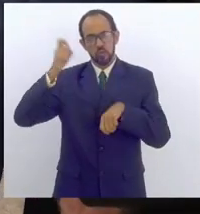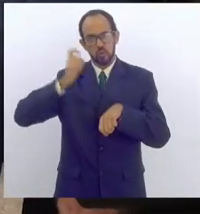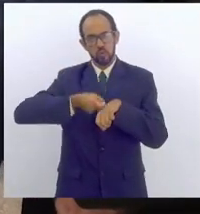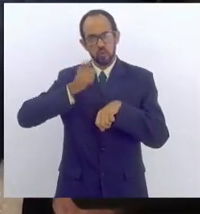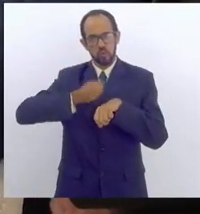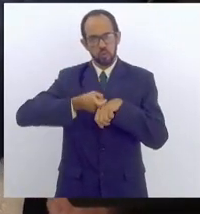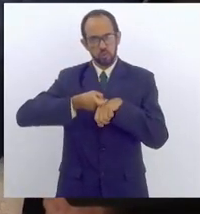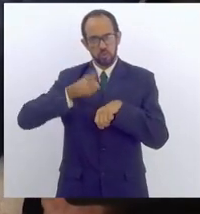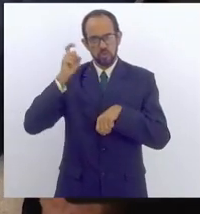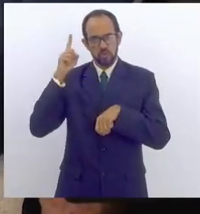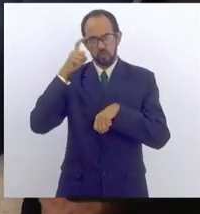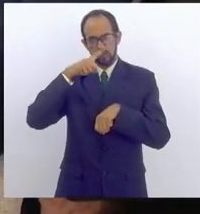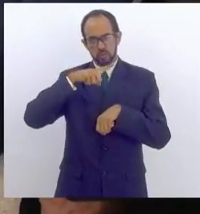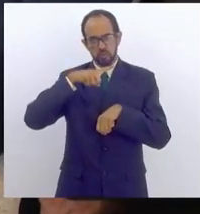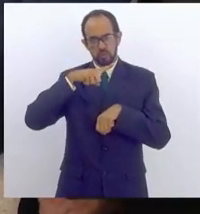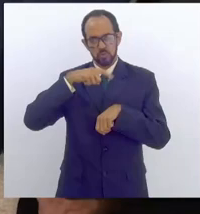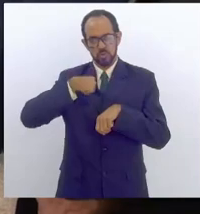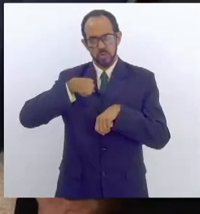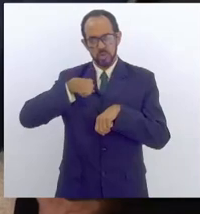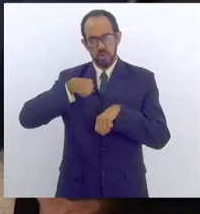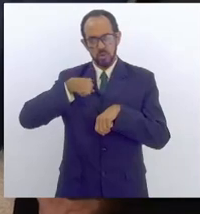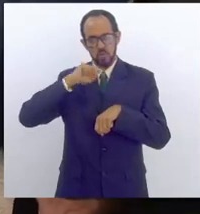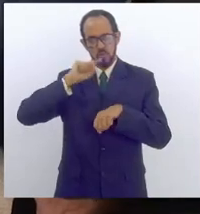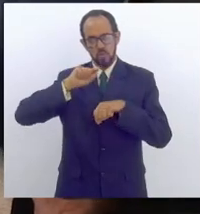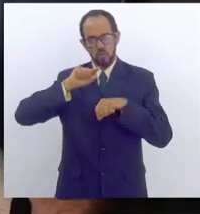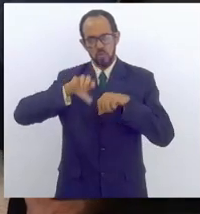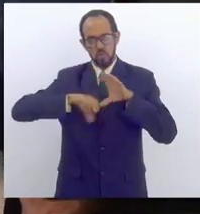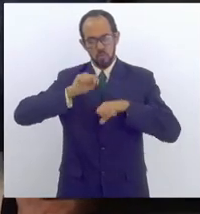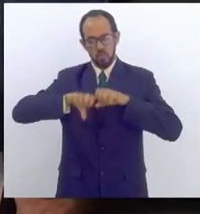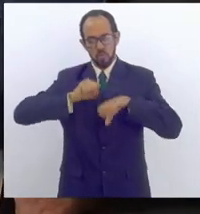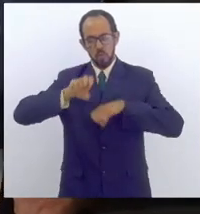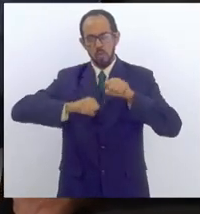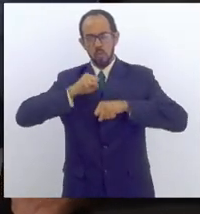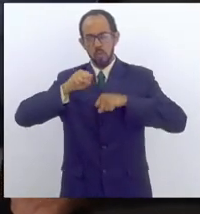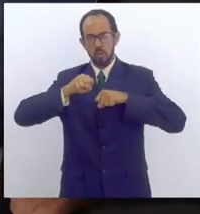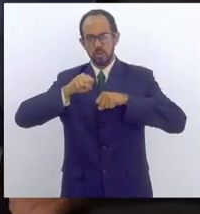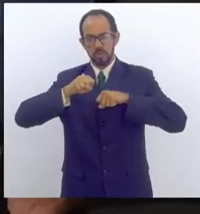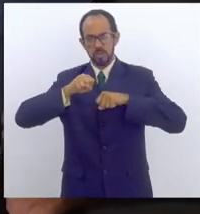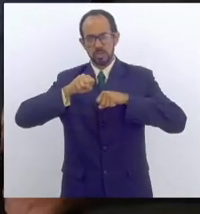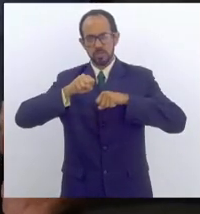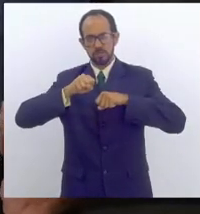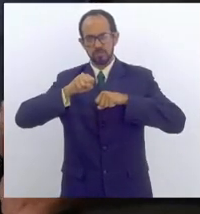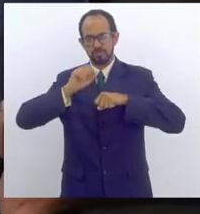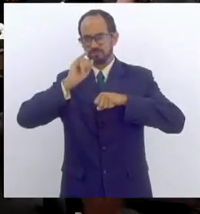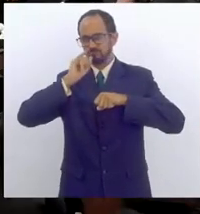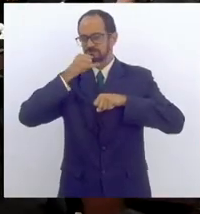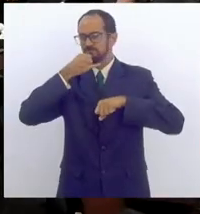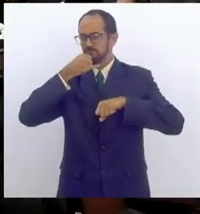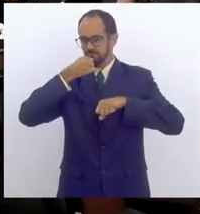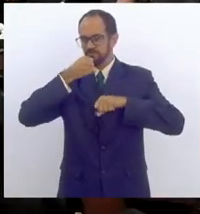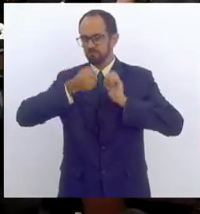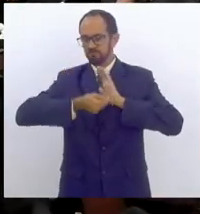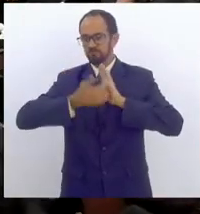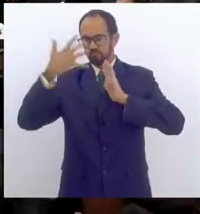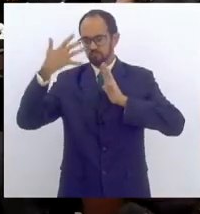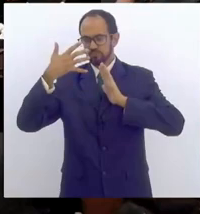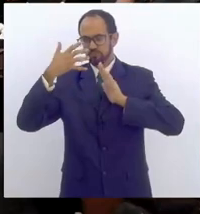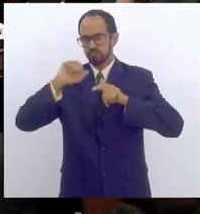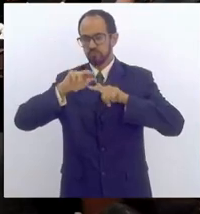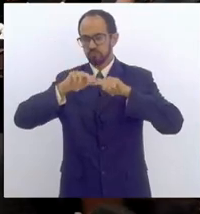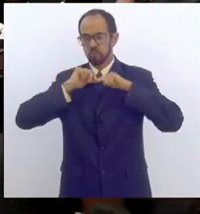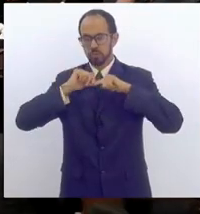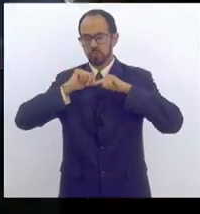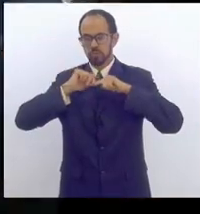difíceis. E eu colhi muitas e muitas decepções. E, nesse sentido,